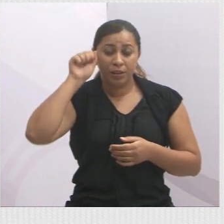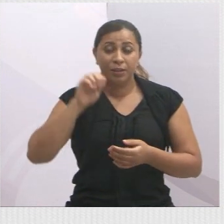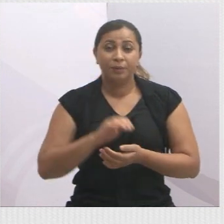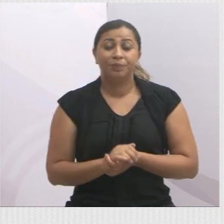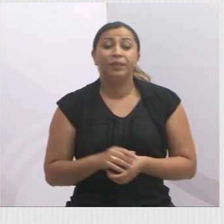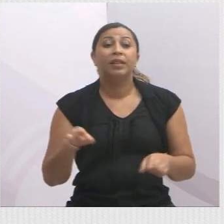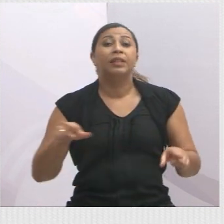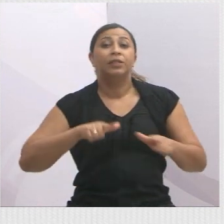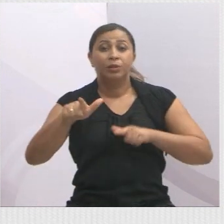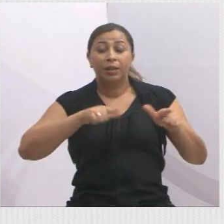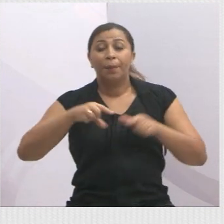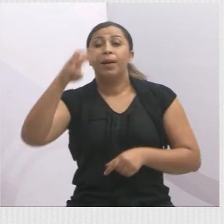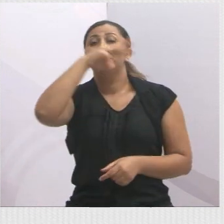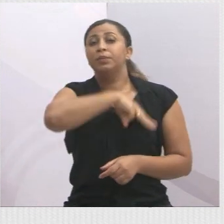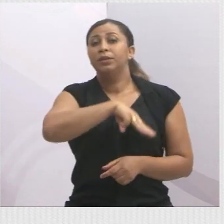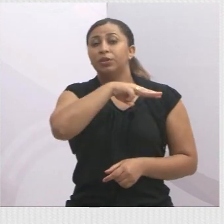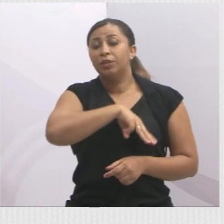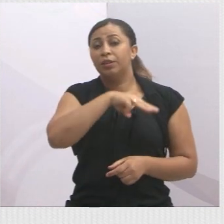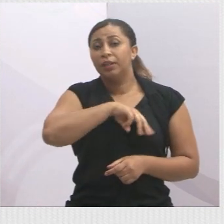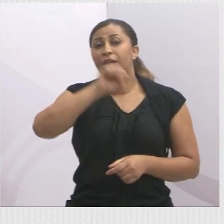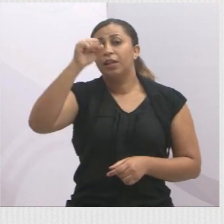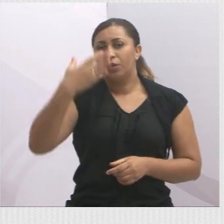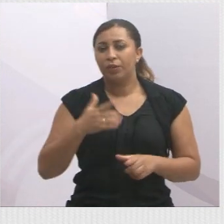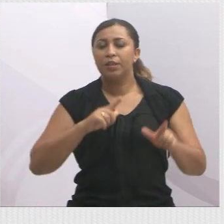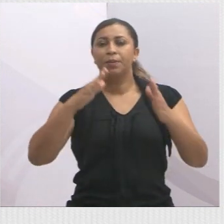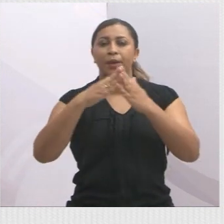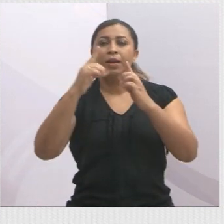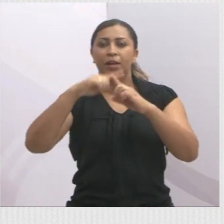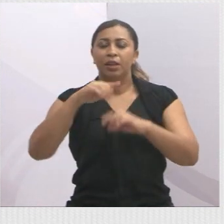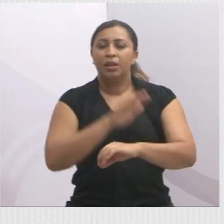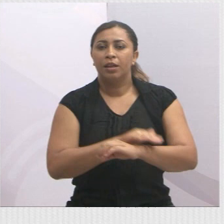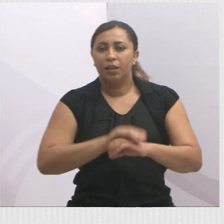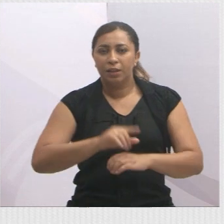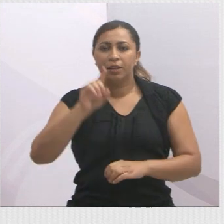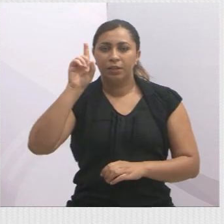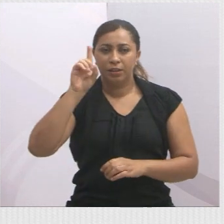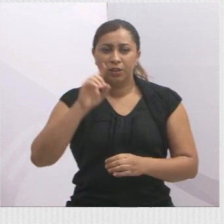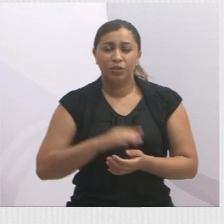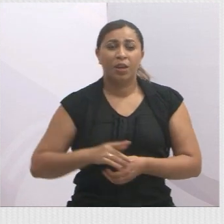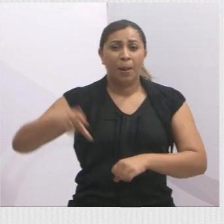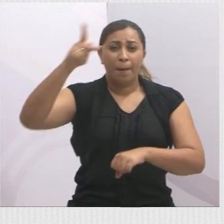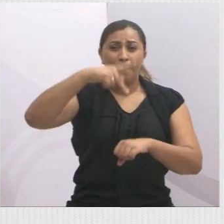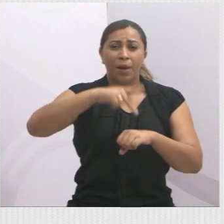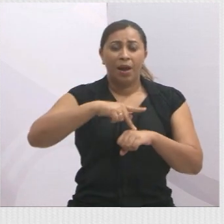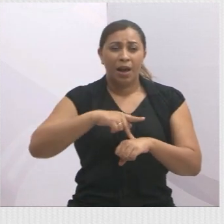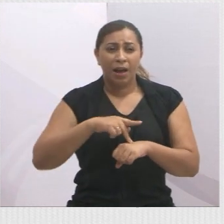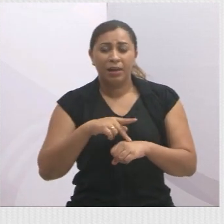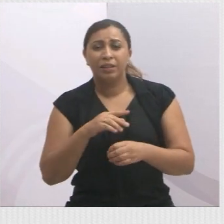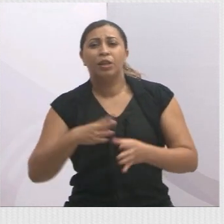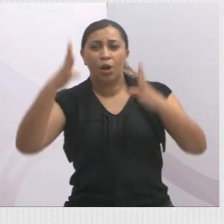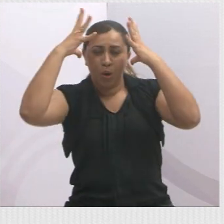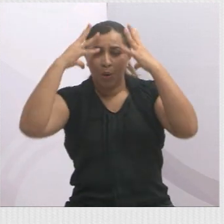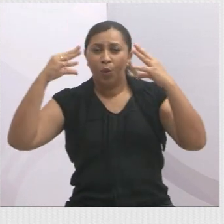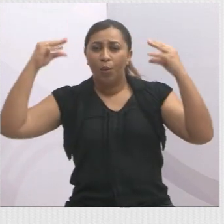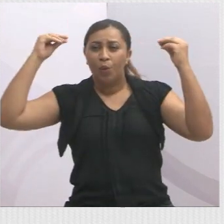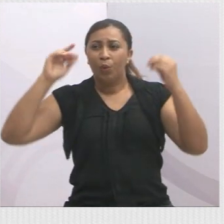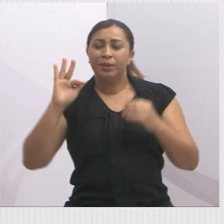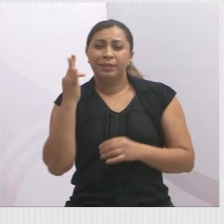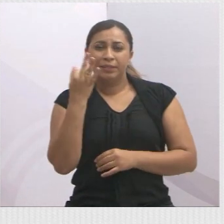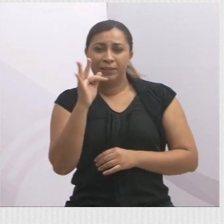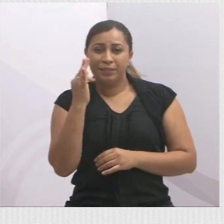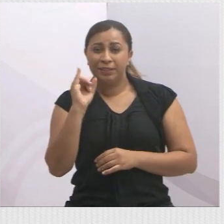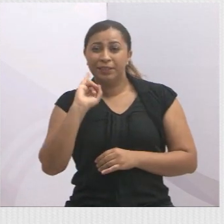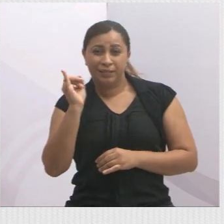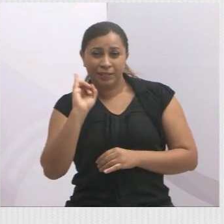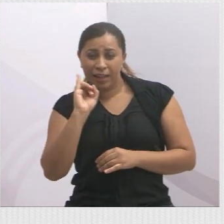esquecer do trabalho missionário realizado pela Igreja de Jacareí em países da Europa, tais como Holanda e Itália,